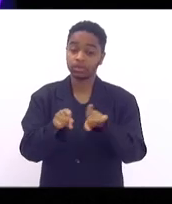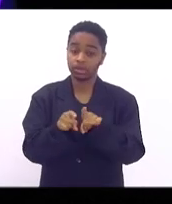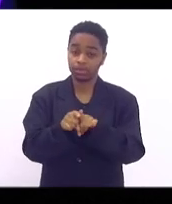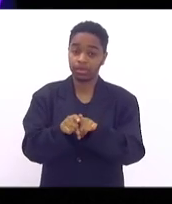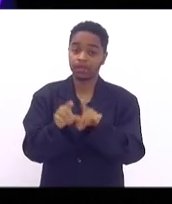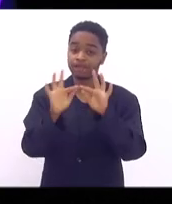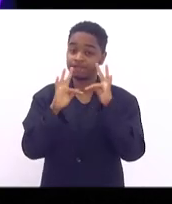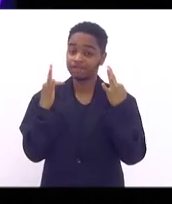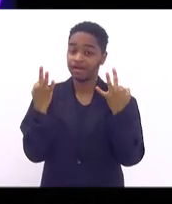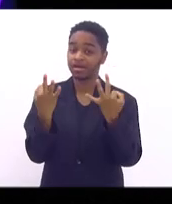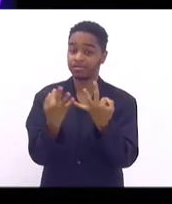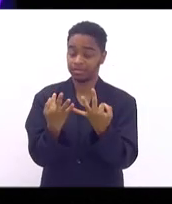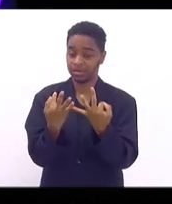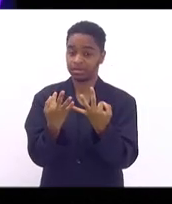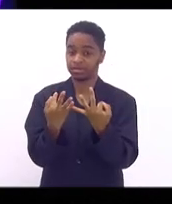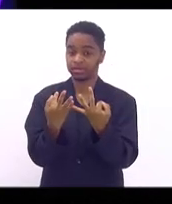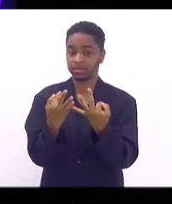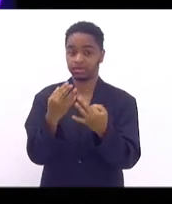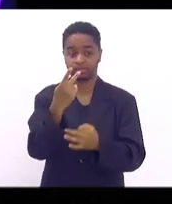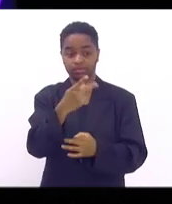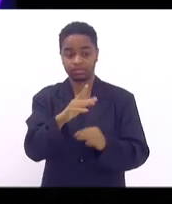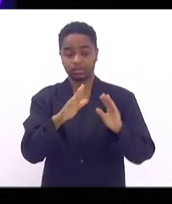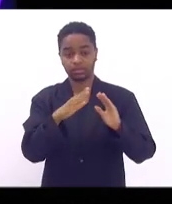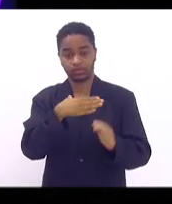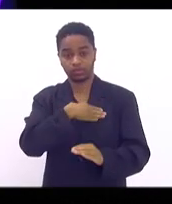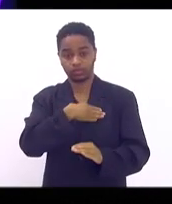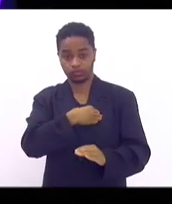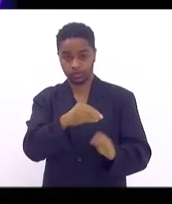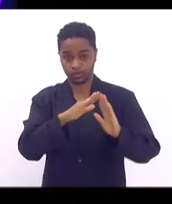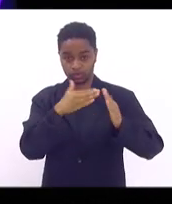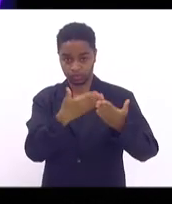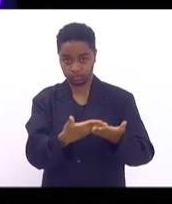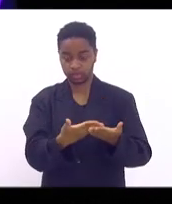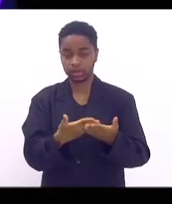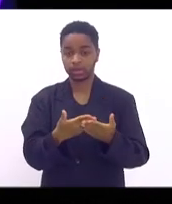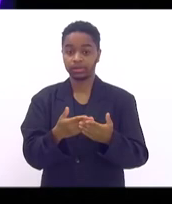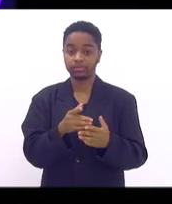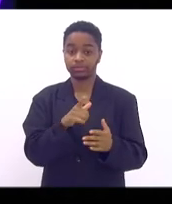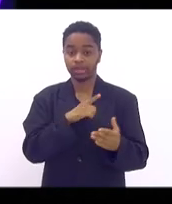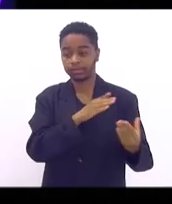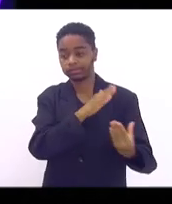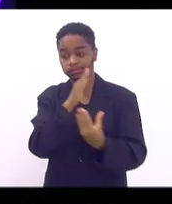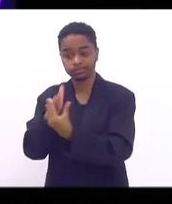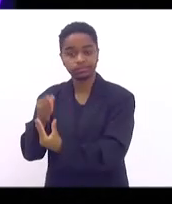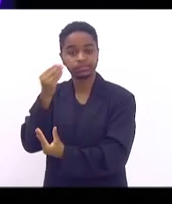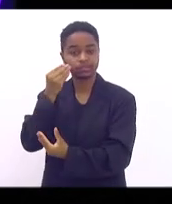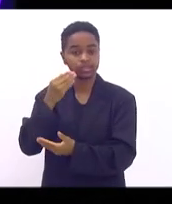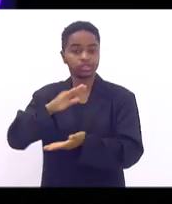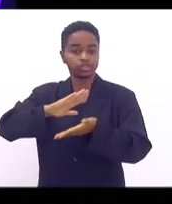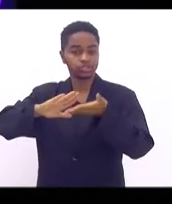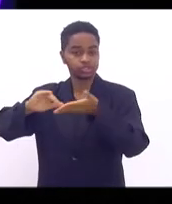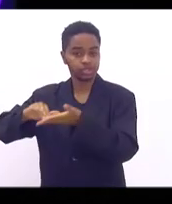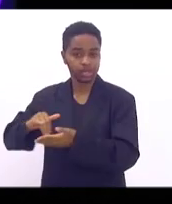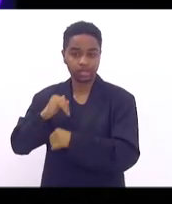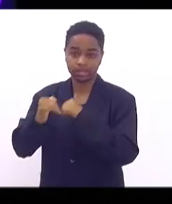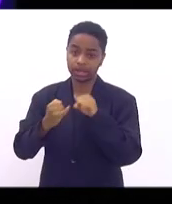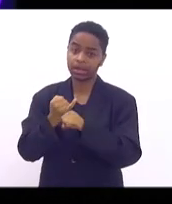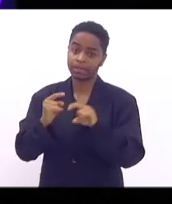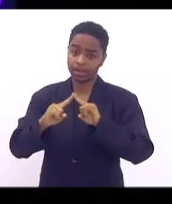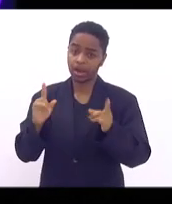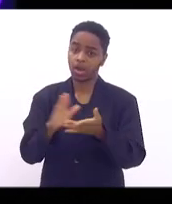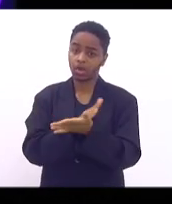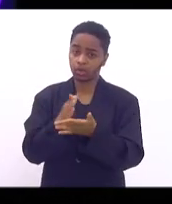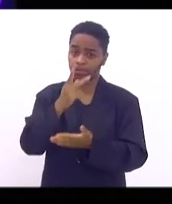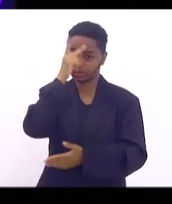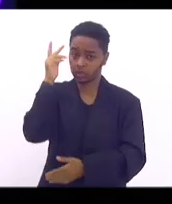para retirar o podcast da internet, mas ela tem, né, as pessoas que ouviram e possuem